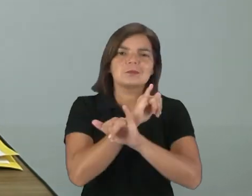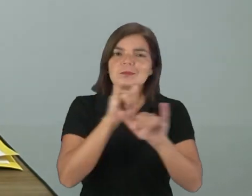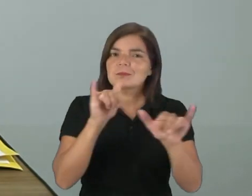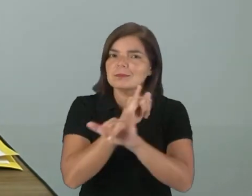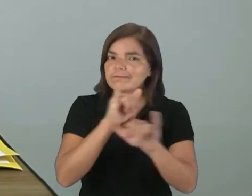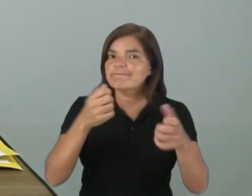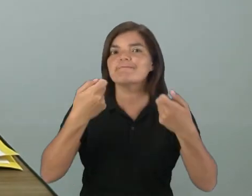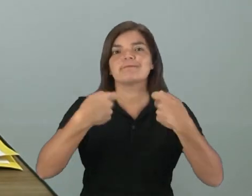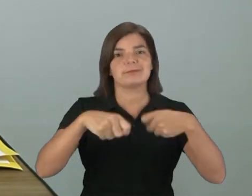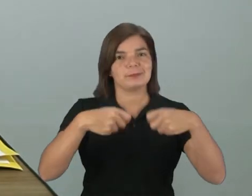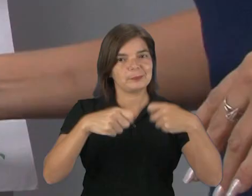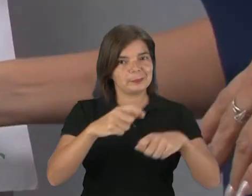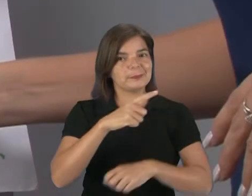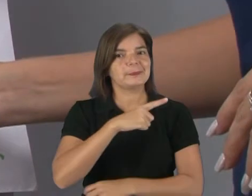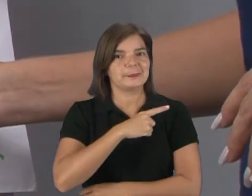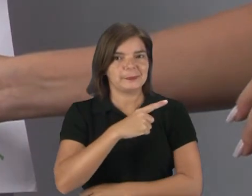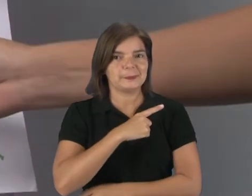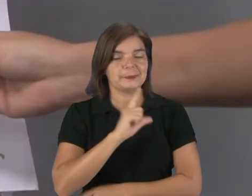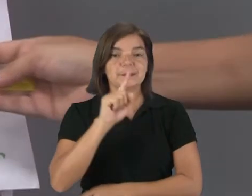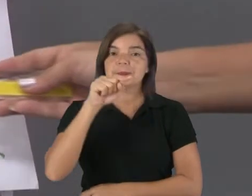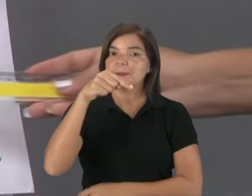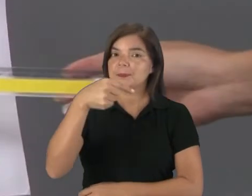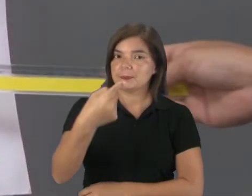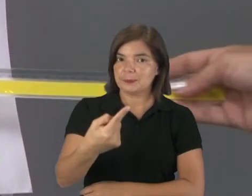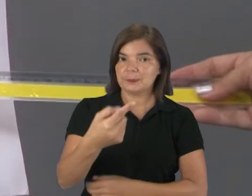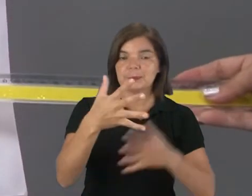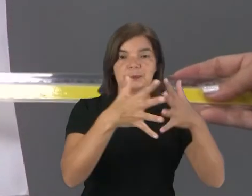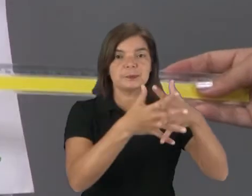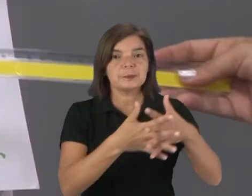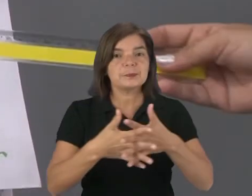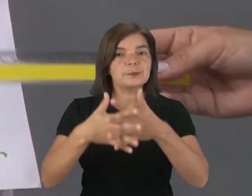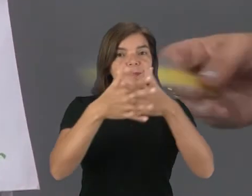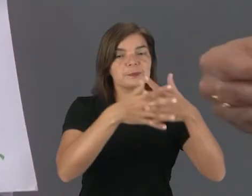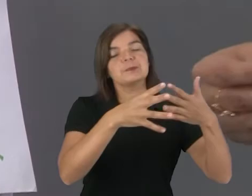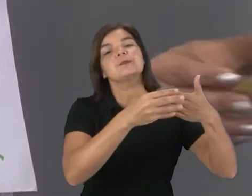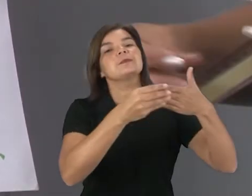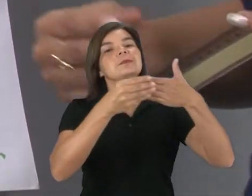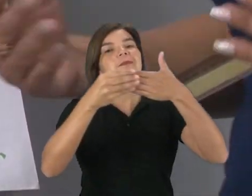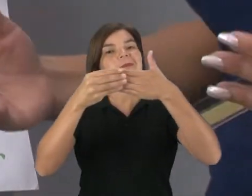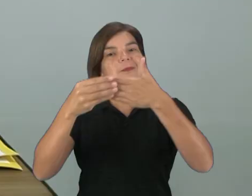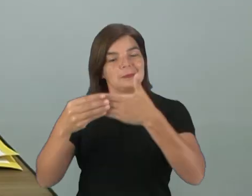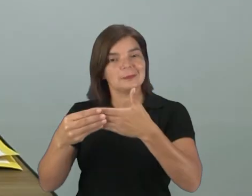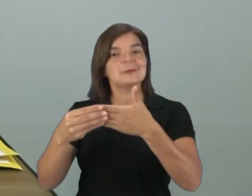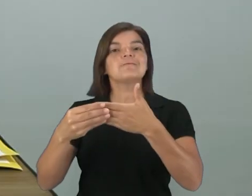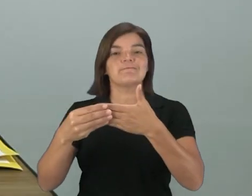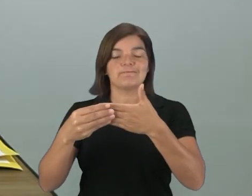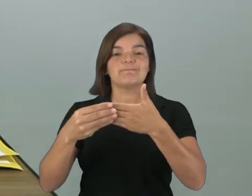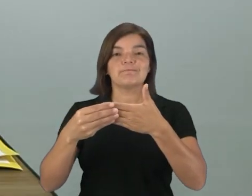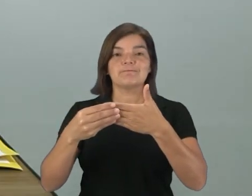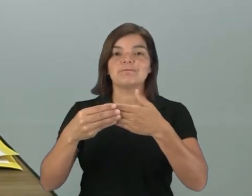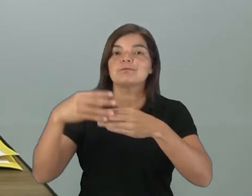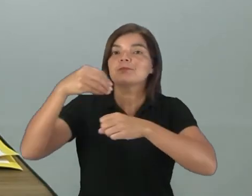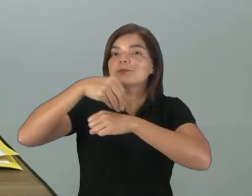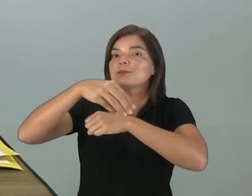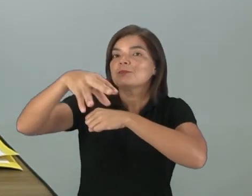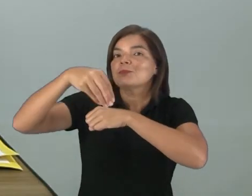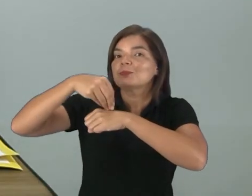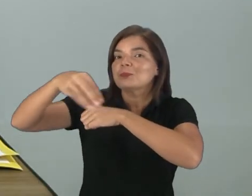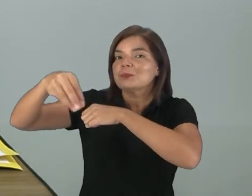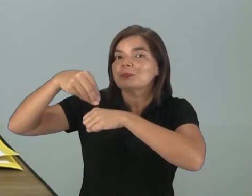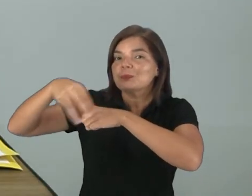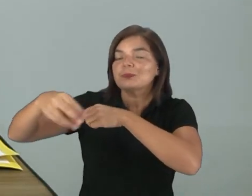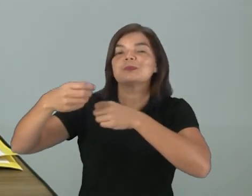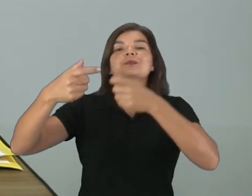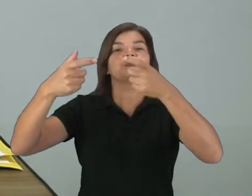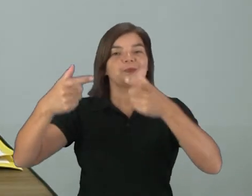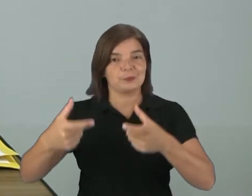informações que ele precisa ter. Após isso, os caminhões levam os produtos a grandes distribuidores, certo?